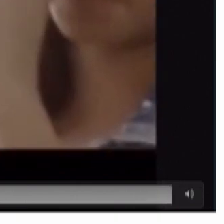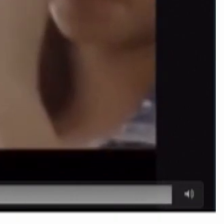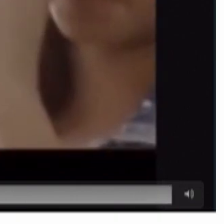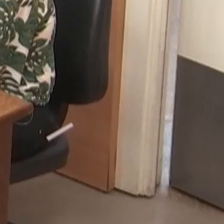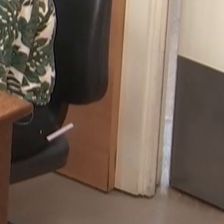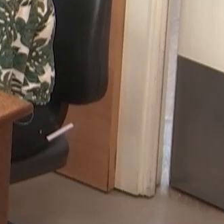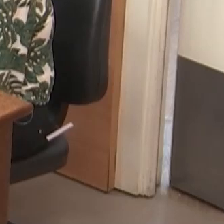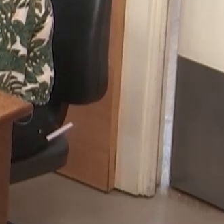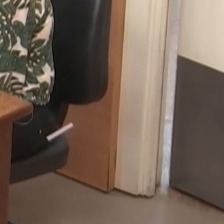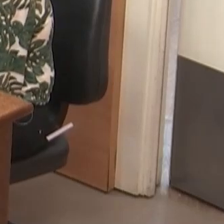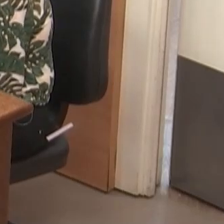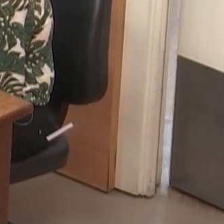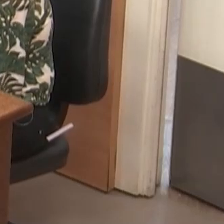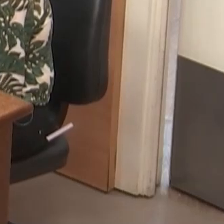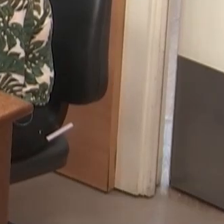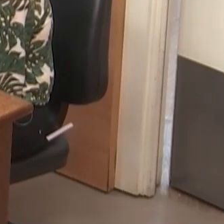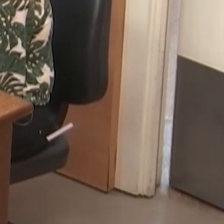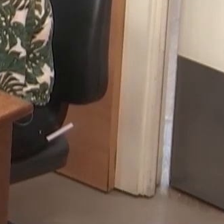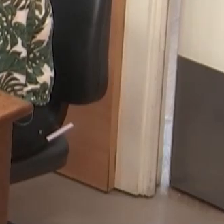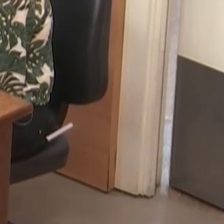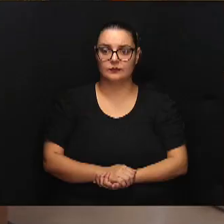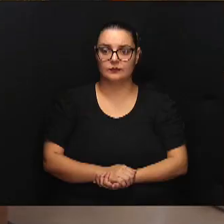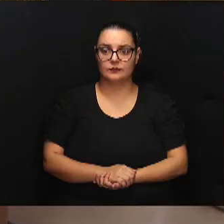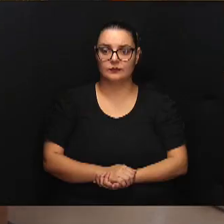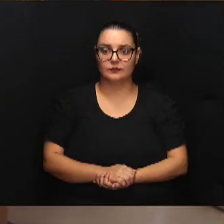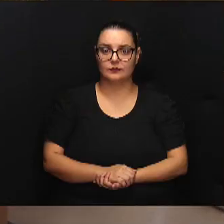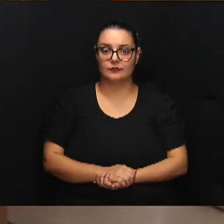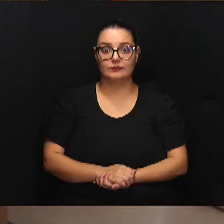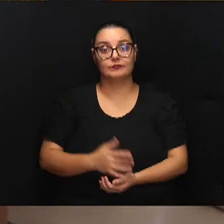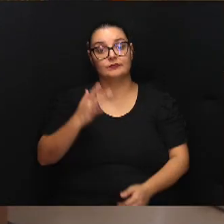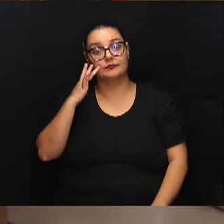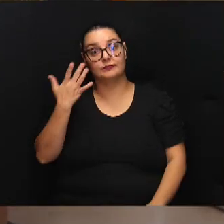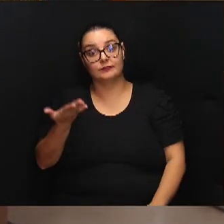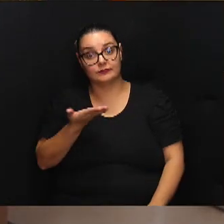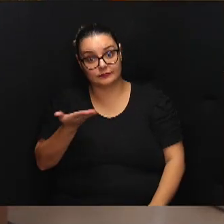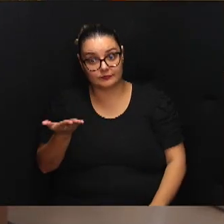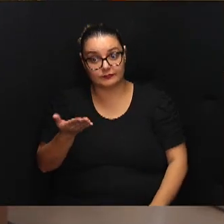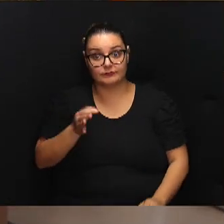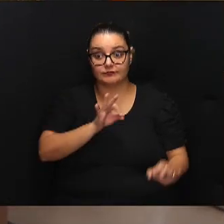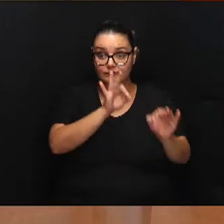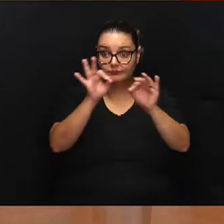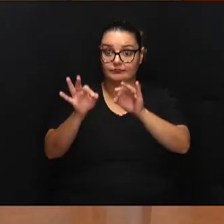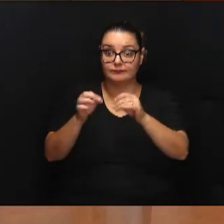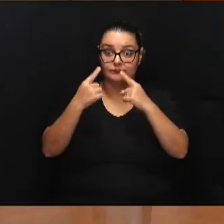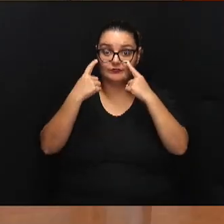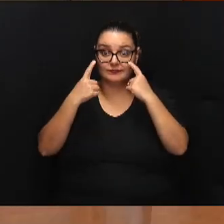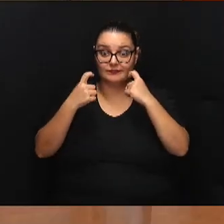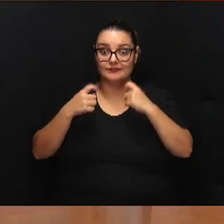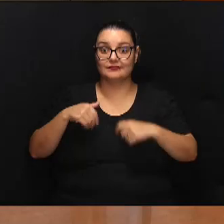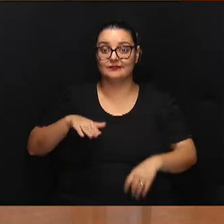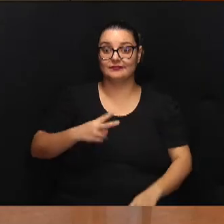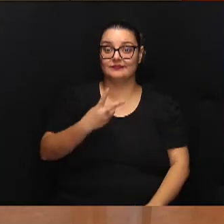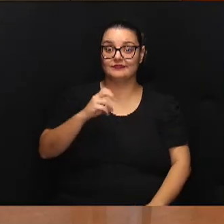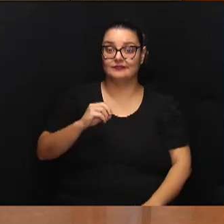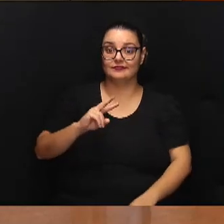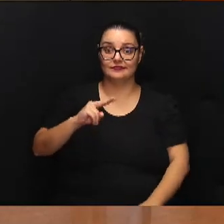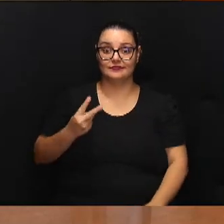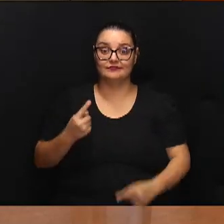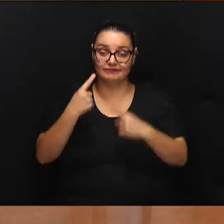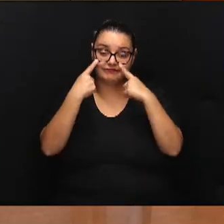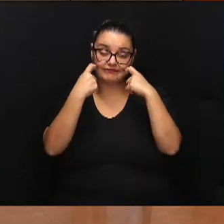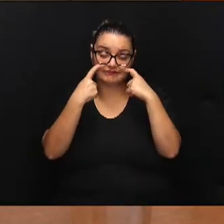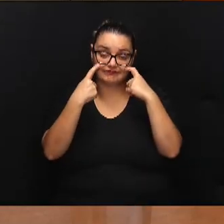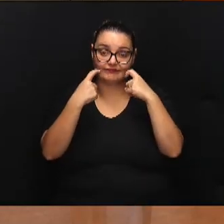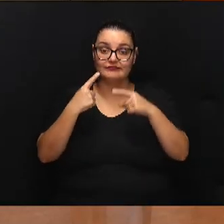Eu não sei vocês, mas toda vez que eu assisto esse vídeo eu choro. E eu já assisti ele mais de 20 vezes. Porque